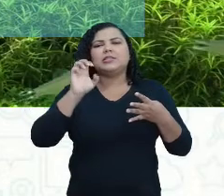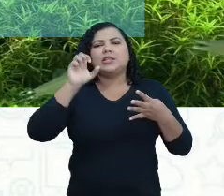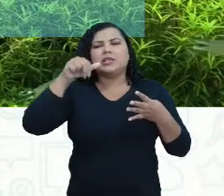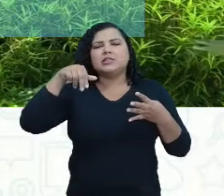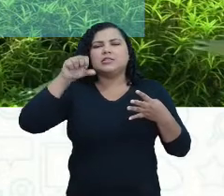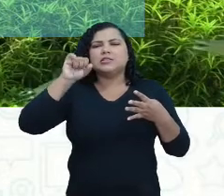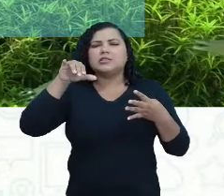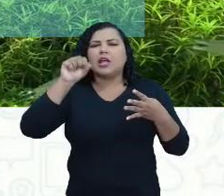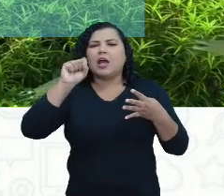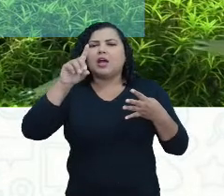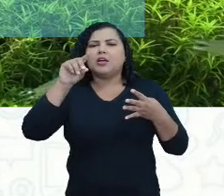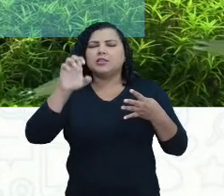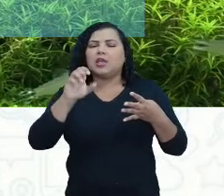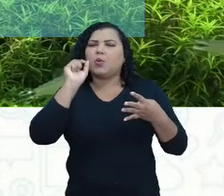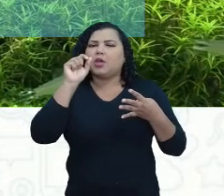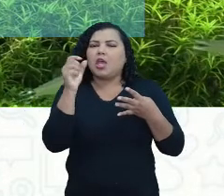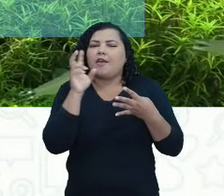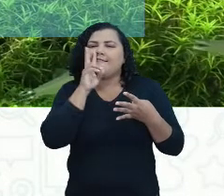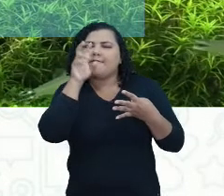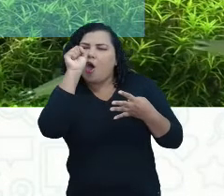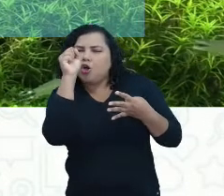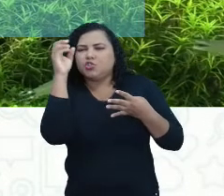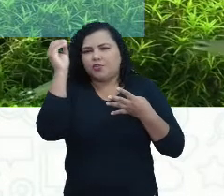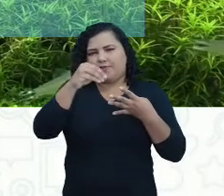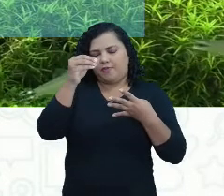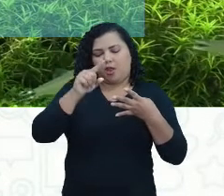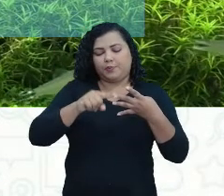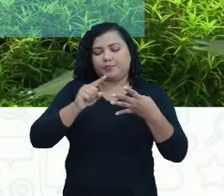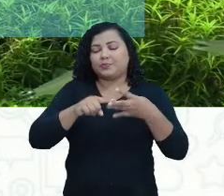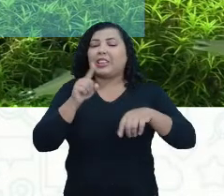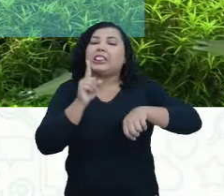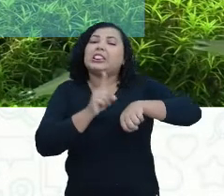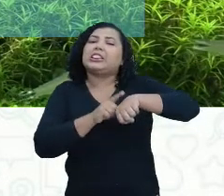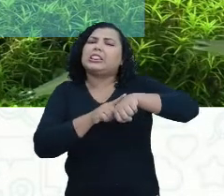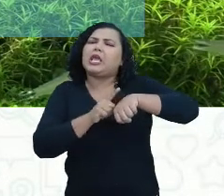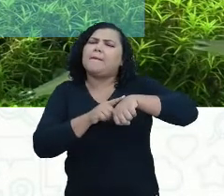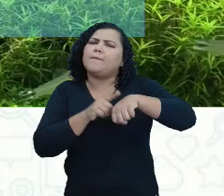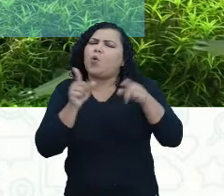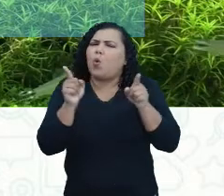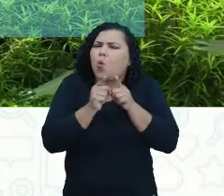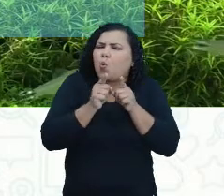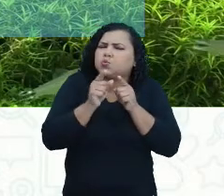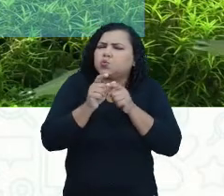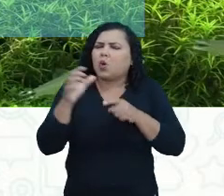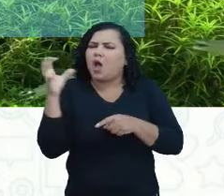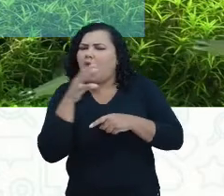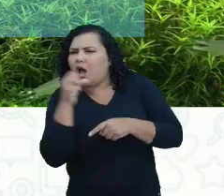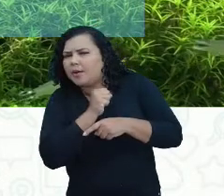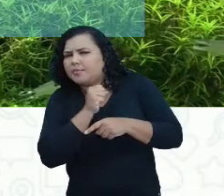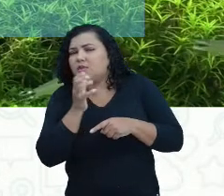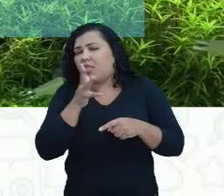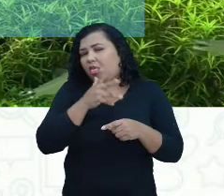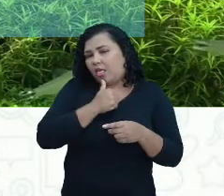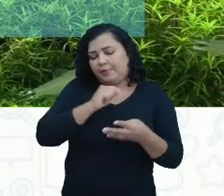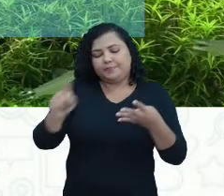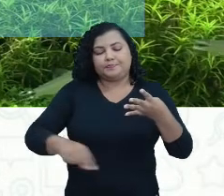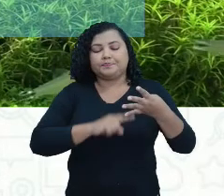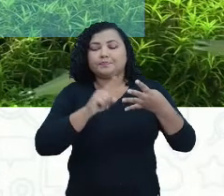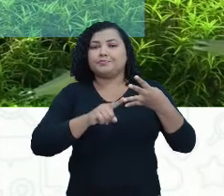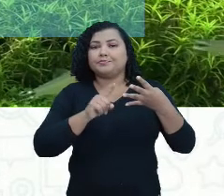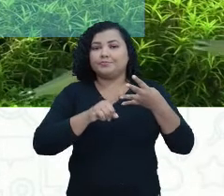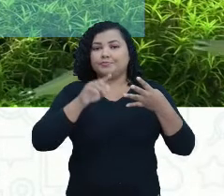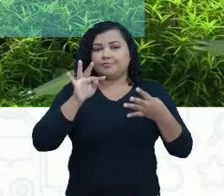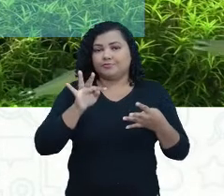fraco. A duração é o tempo do som, se ele é longo ou curto. O timbre